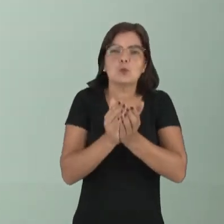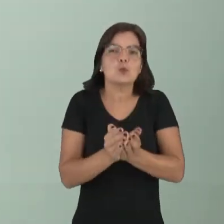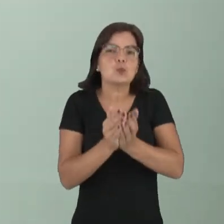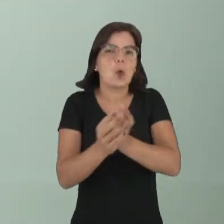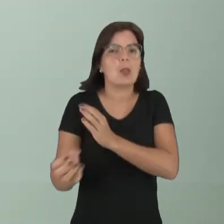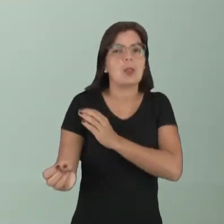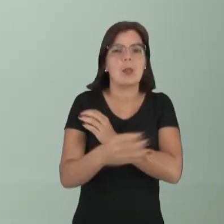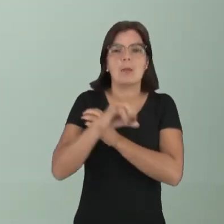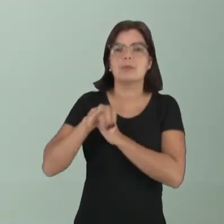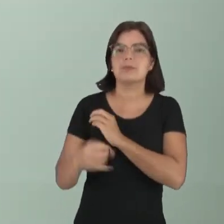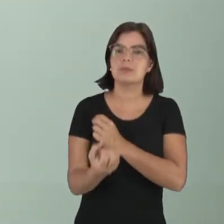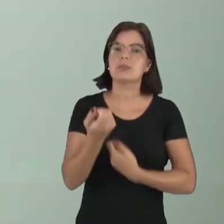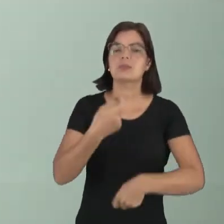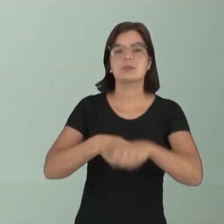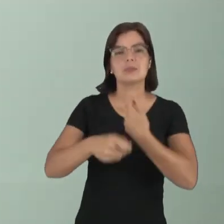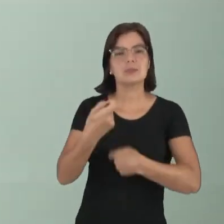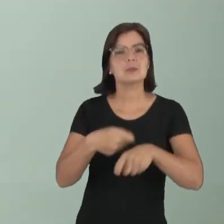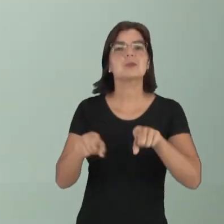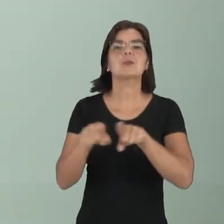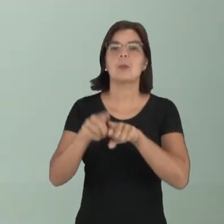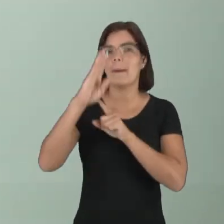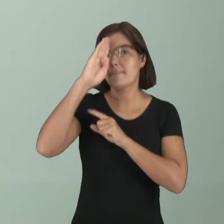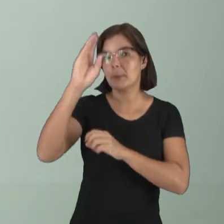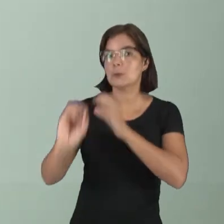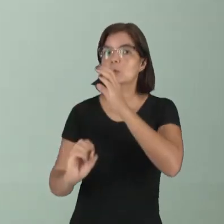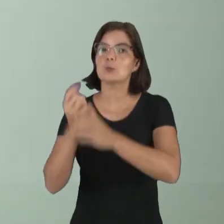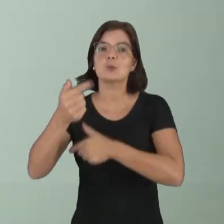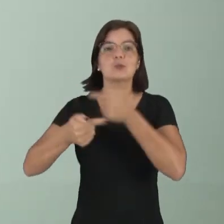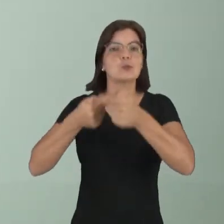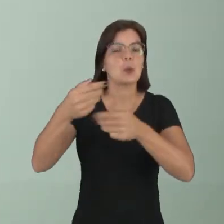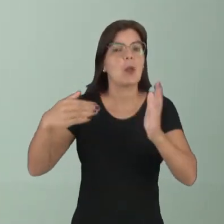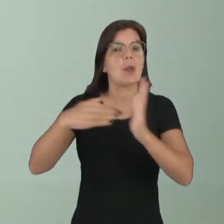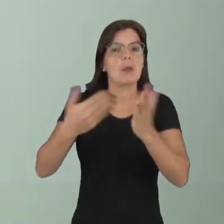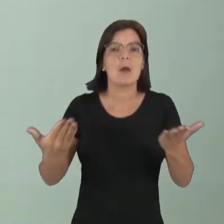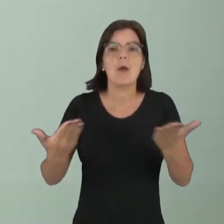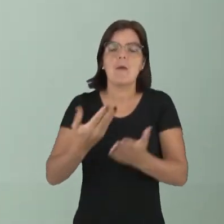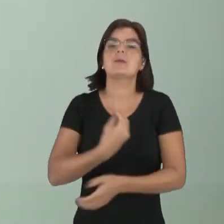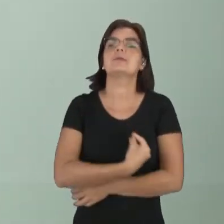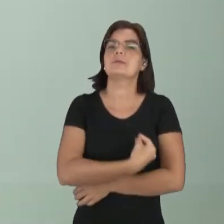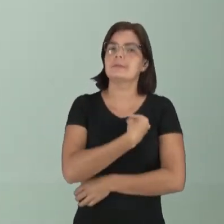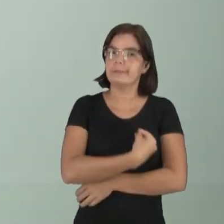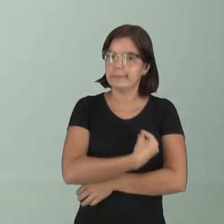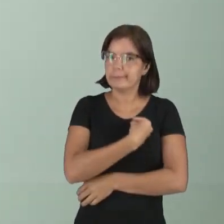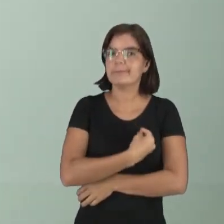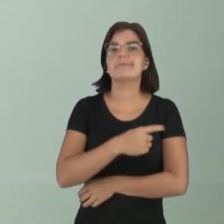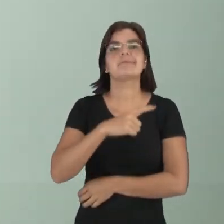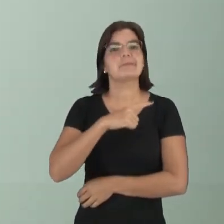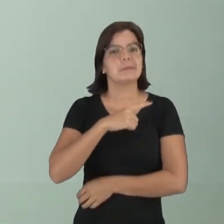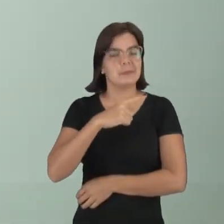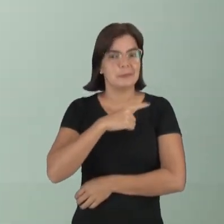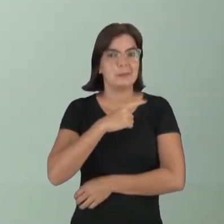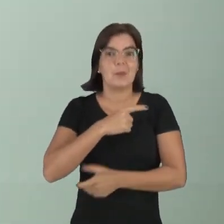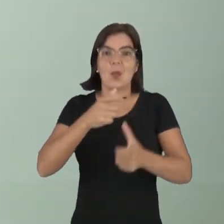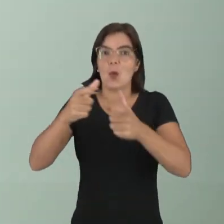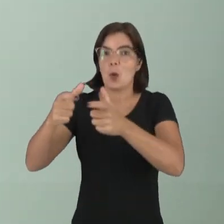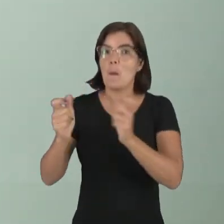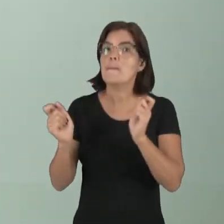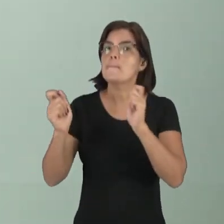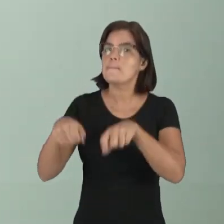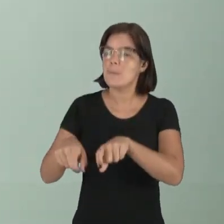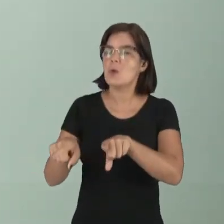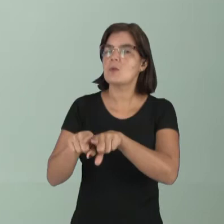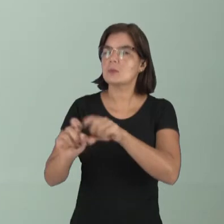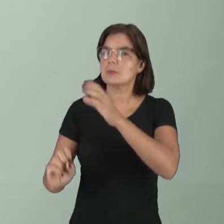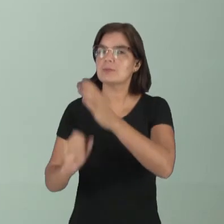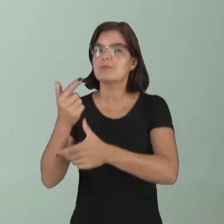novas oportunidades de negócio e principalmente de matérias-primas. Até hoje ainda existe essa corrida em busca de locais que possam